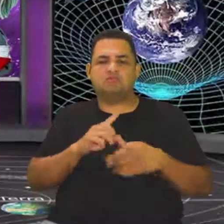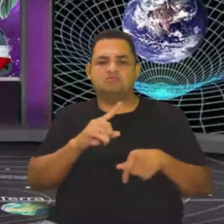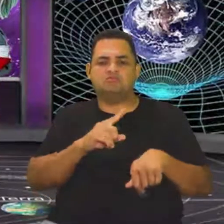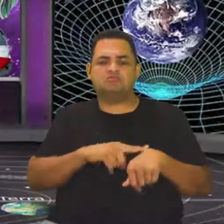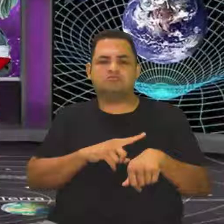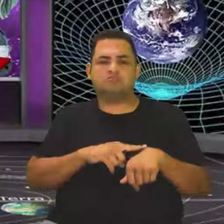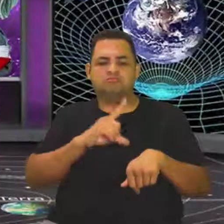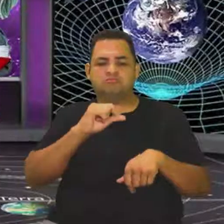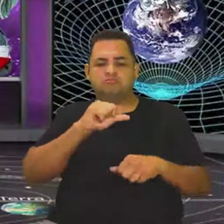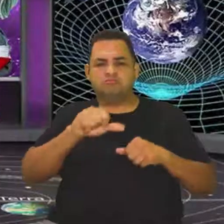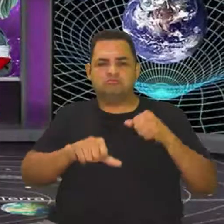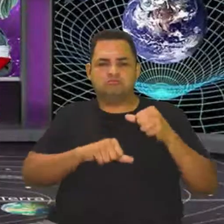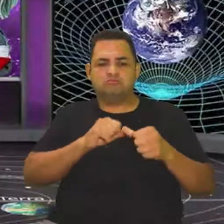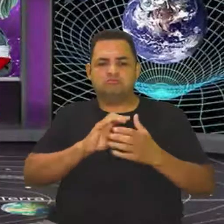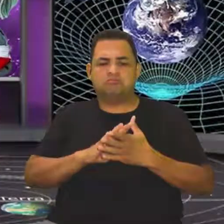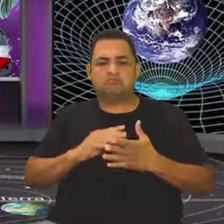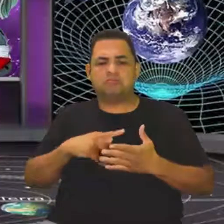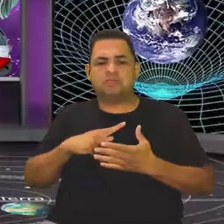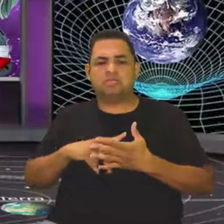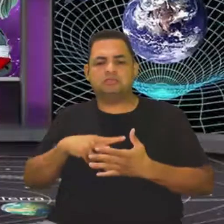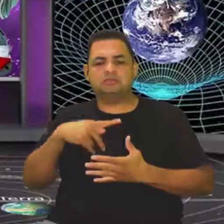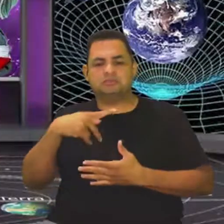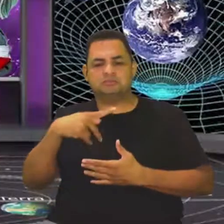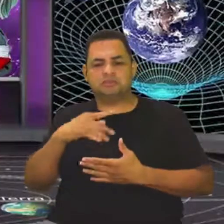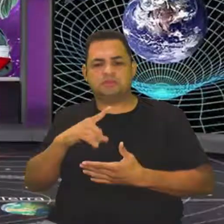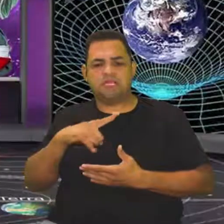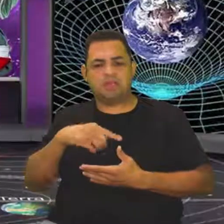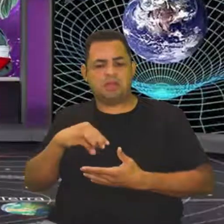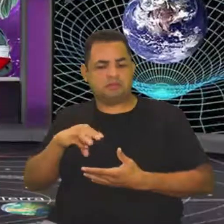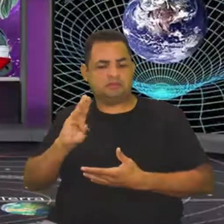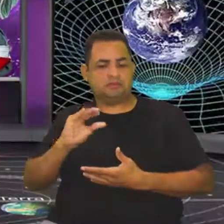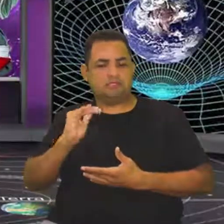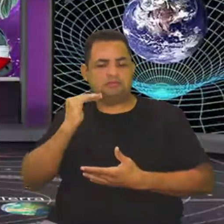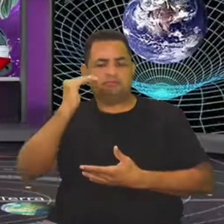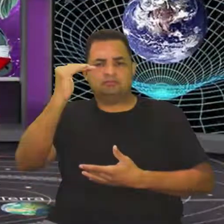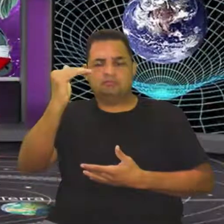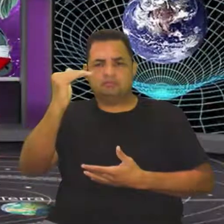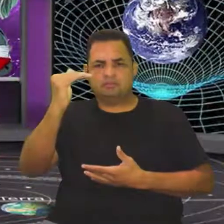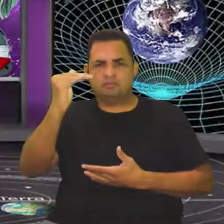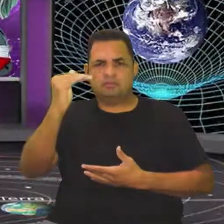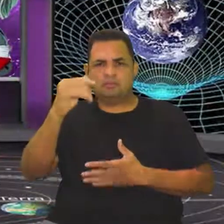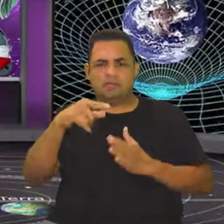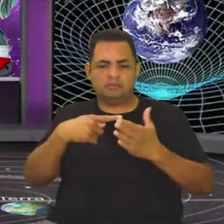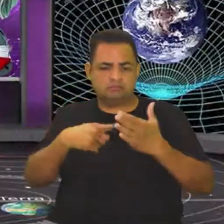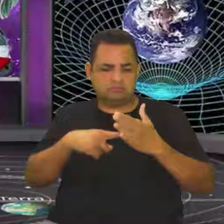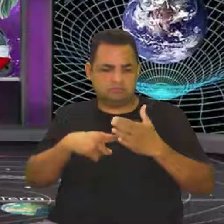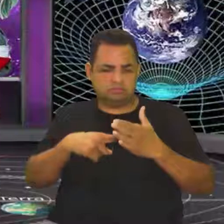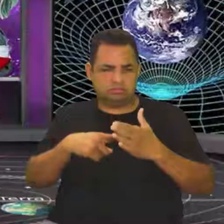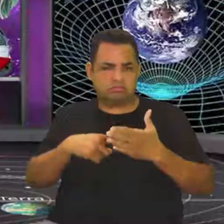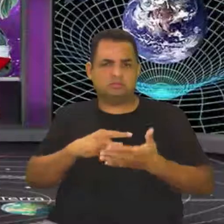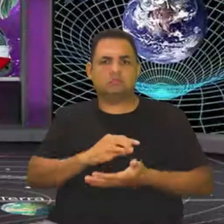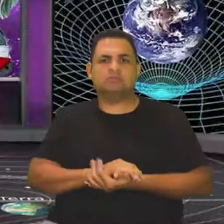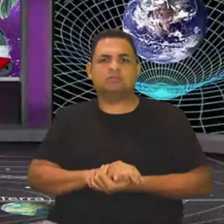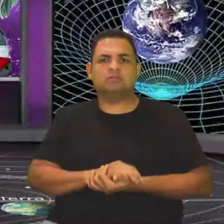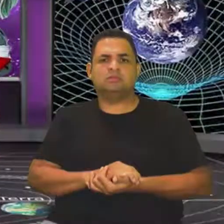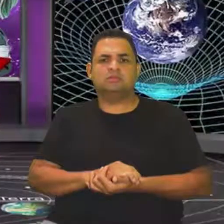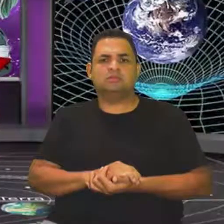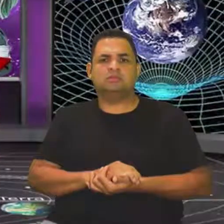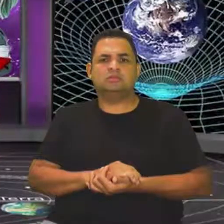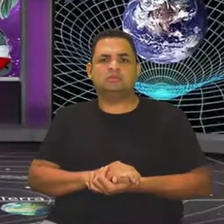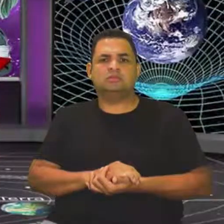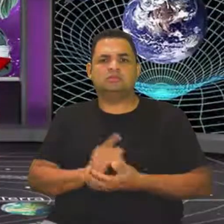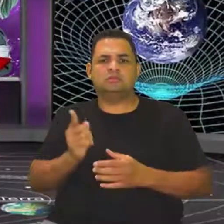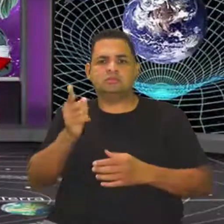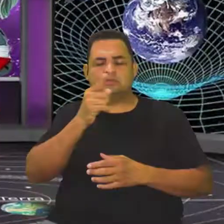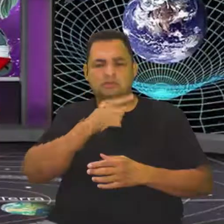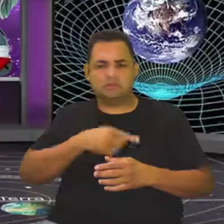energia, mais potente é o nosso equipamento, o nosso... a nossa coisinha que está dentro do